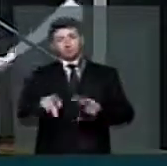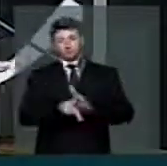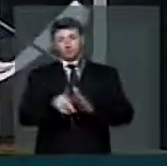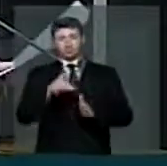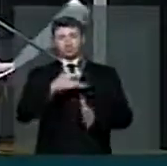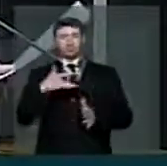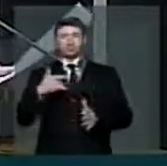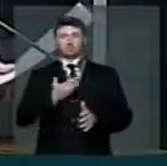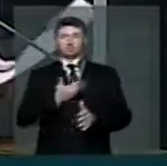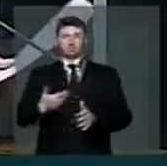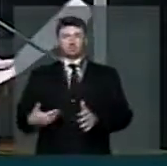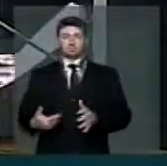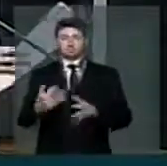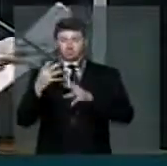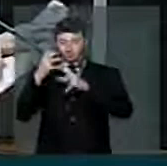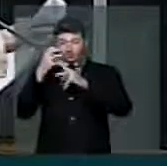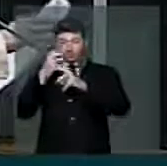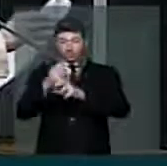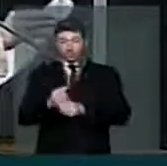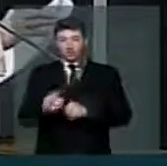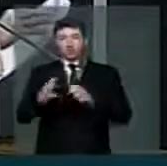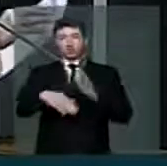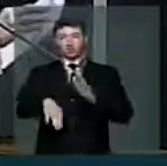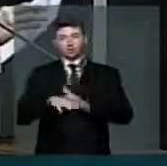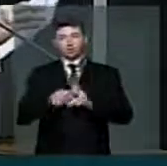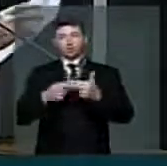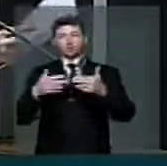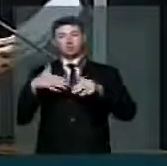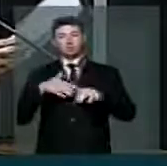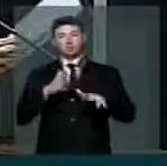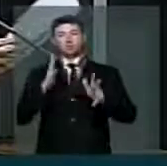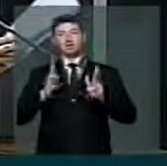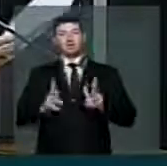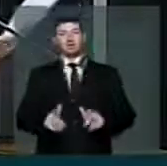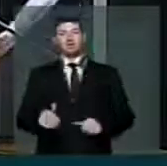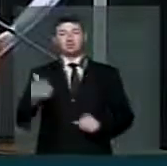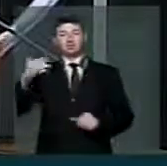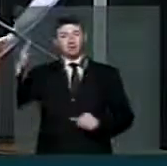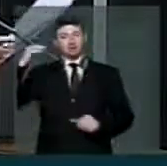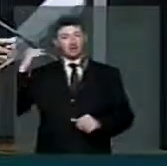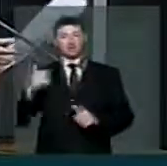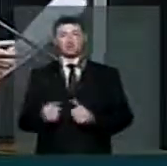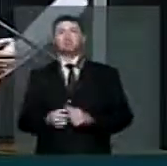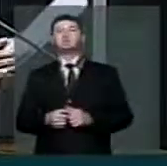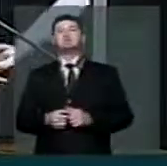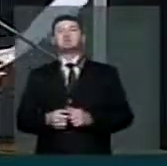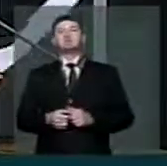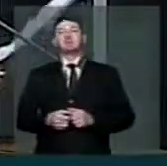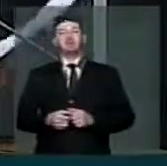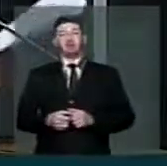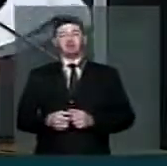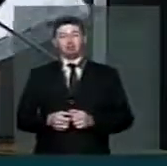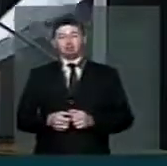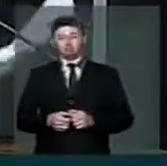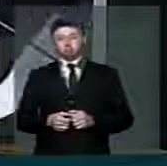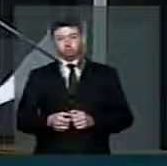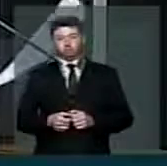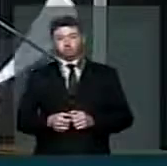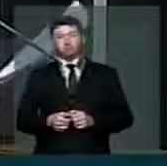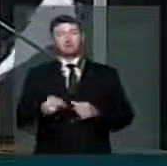pública, recuperando o espírito generoso do movimento sanitarista do passado. Esta é a hora de